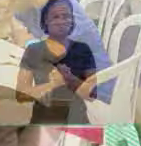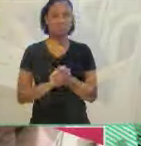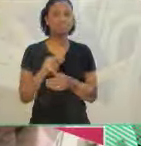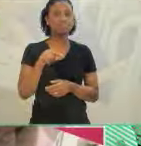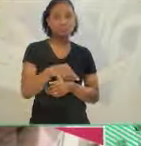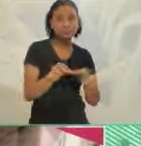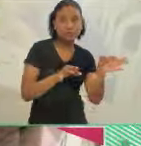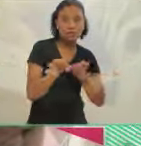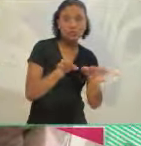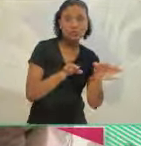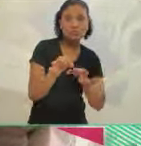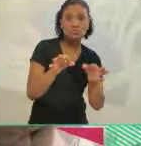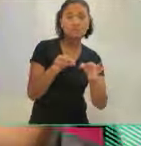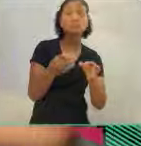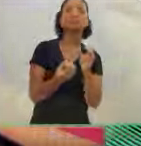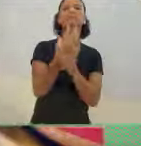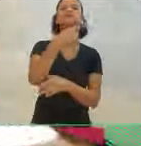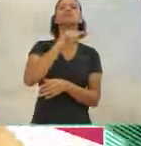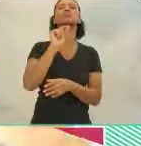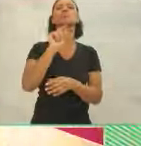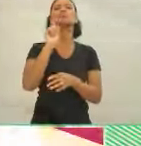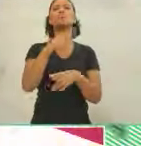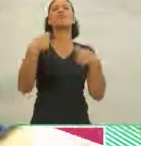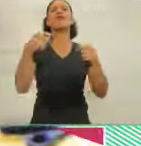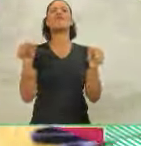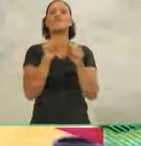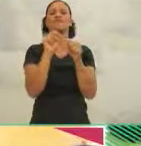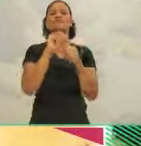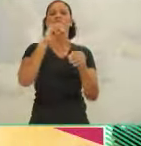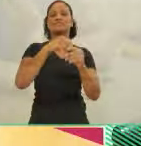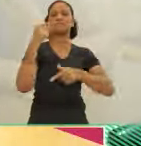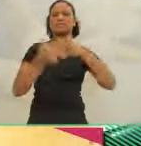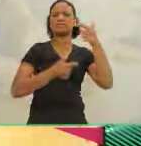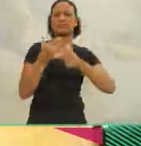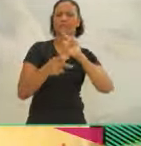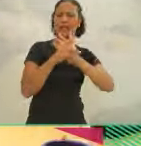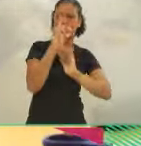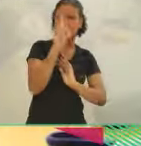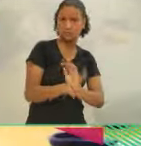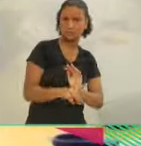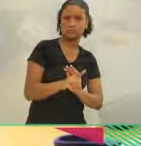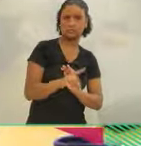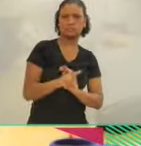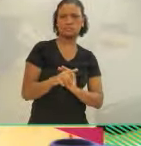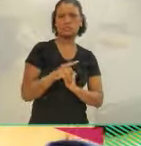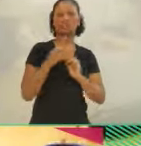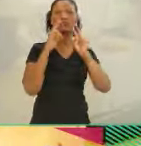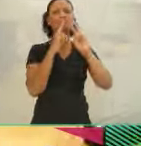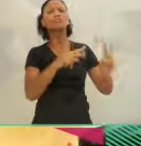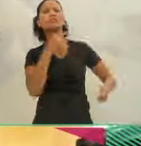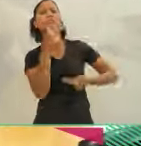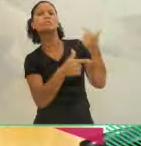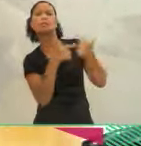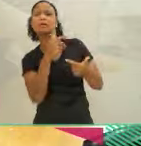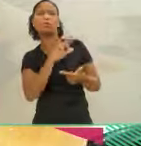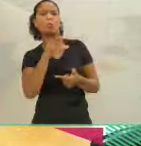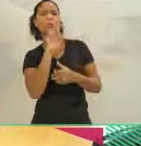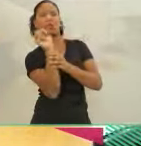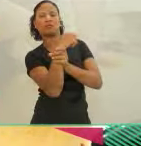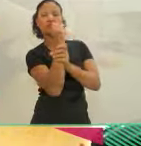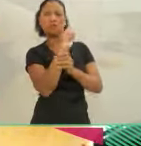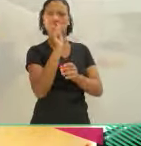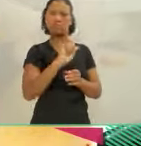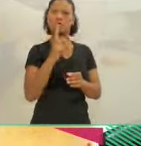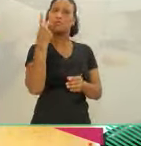Esse projeto surgiu da necessidade de se fazer um trabalho com deficientes intelectuais visando não